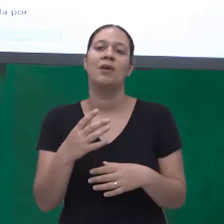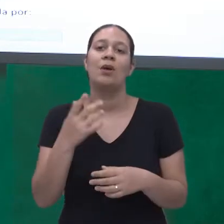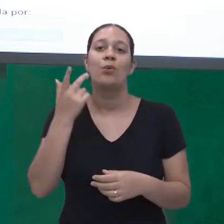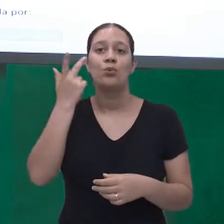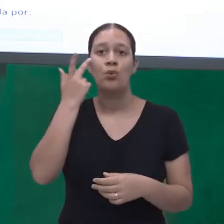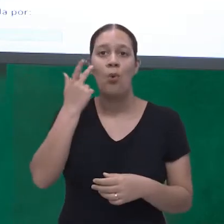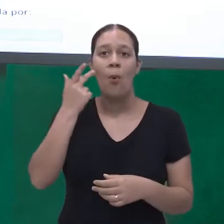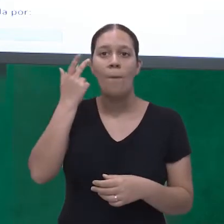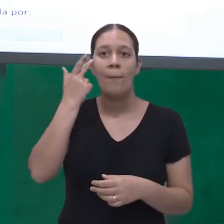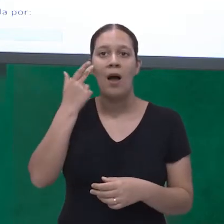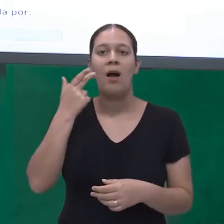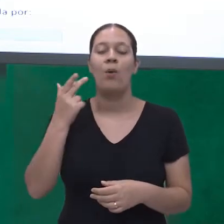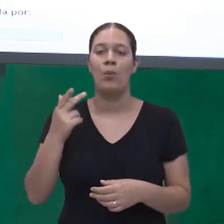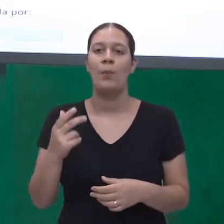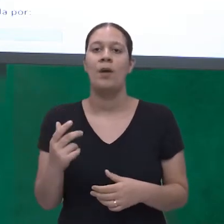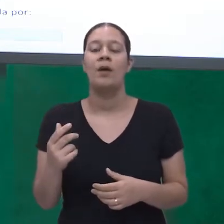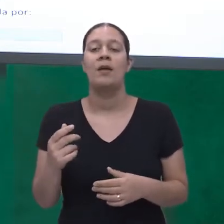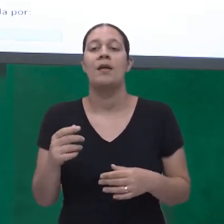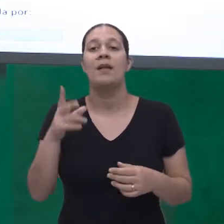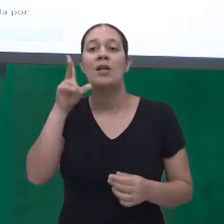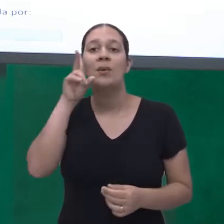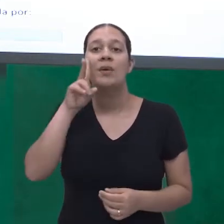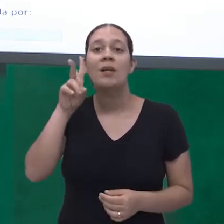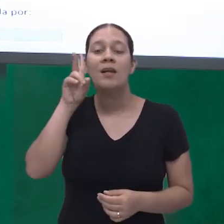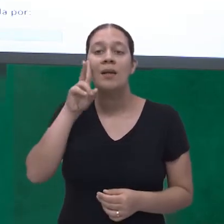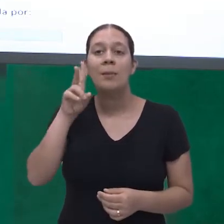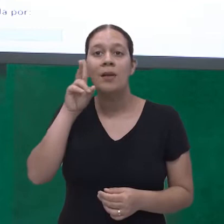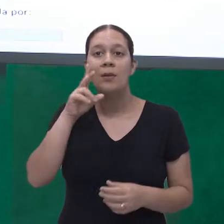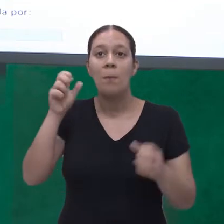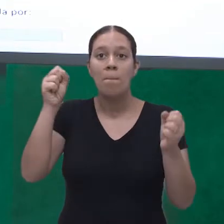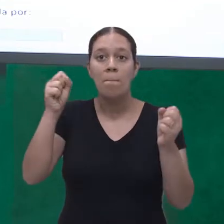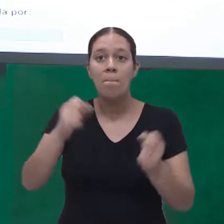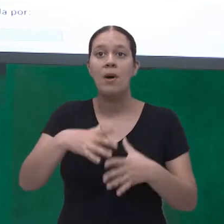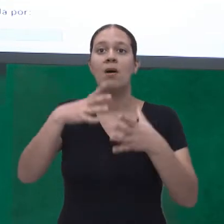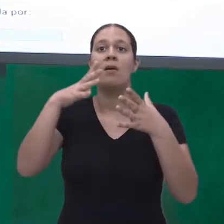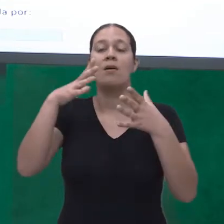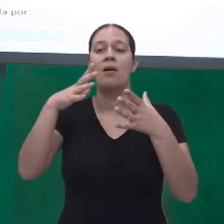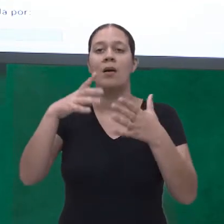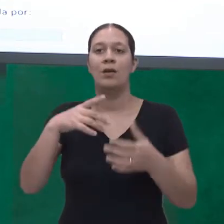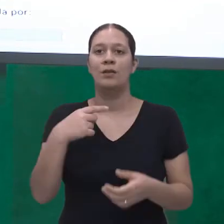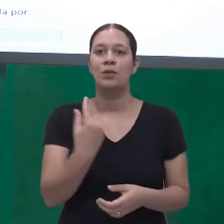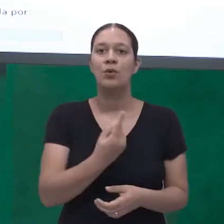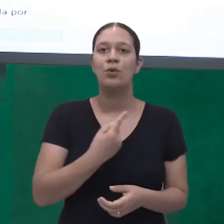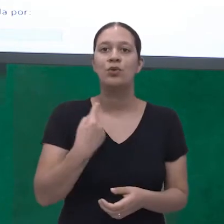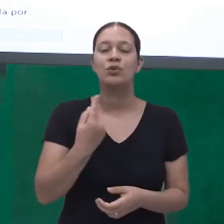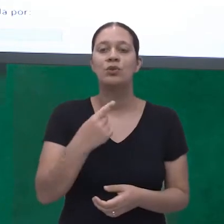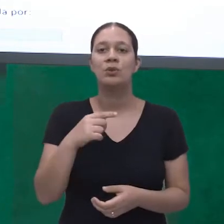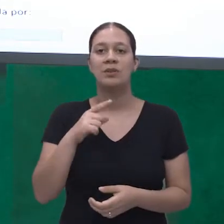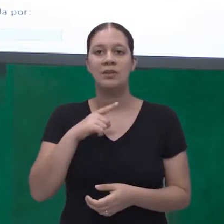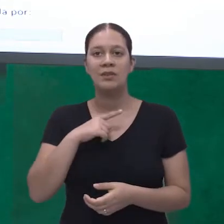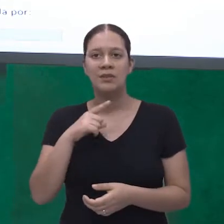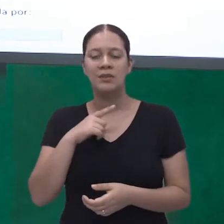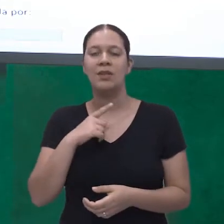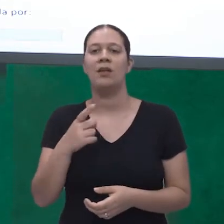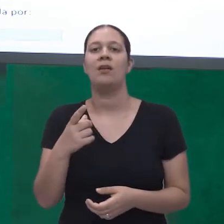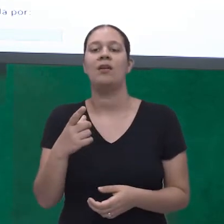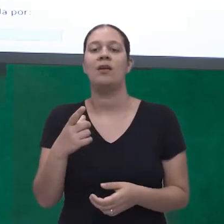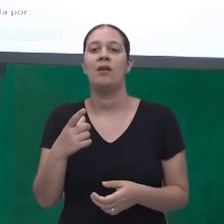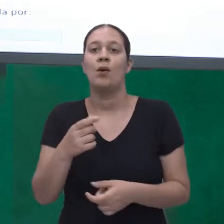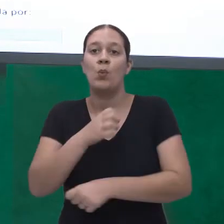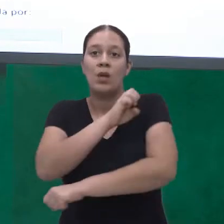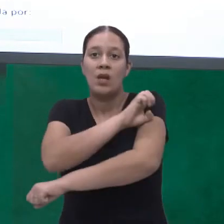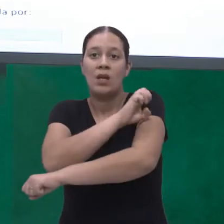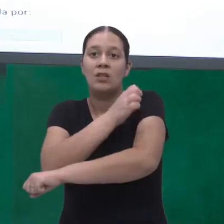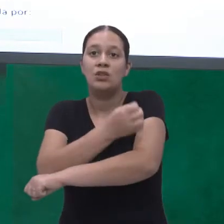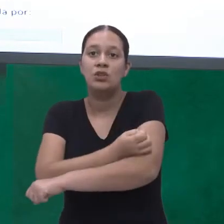O normal é desorganizar. Lembra do Big Bang? Nós tínhamos uma concentração de energia